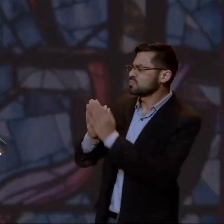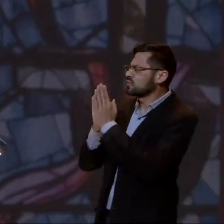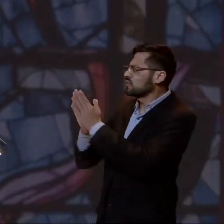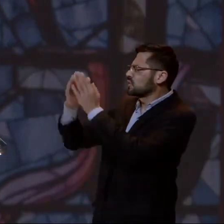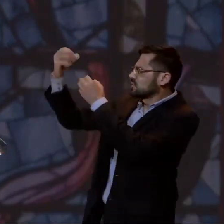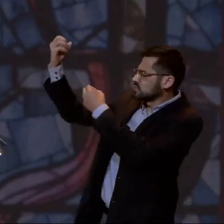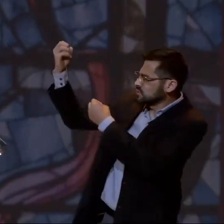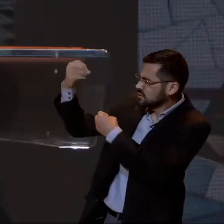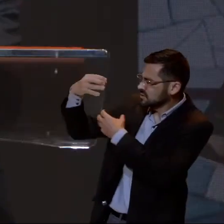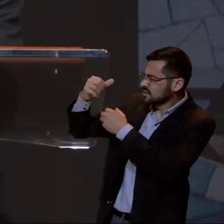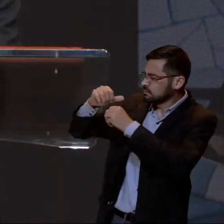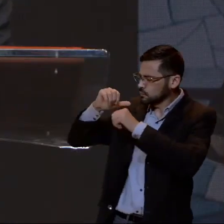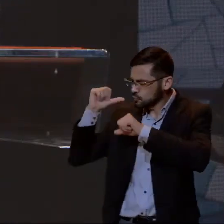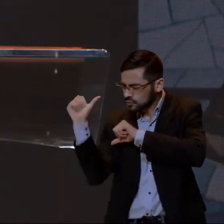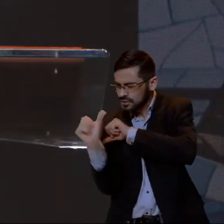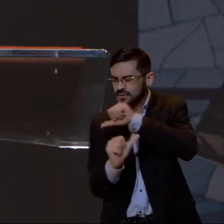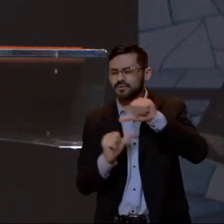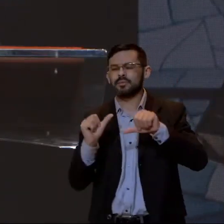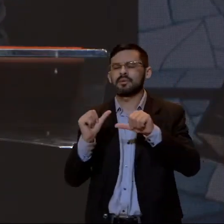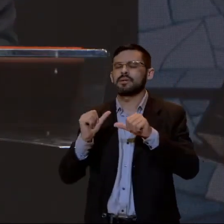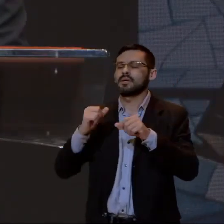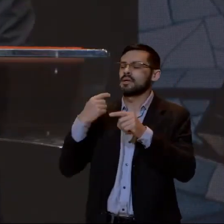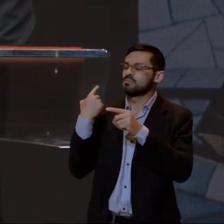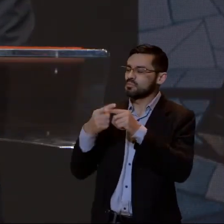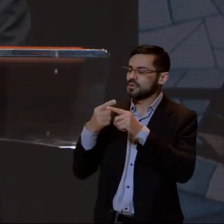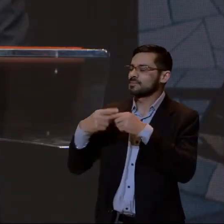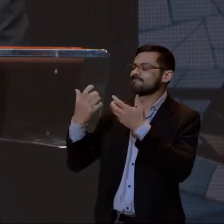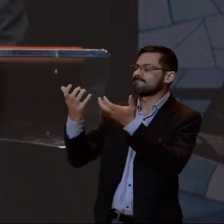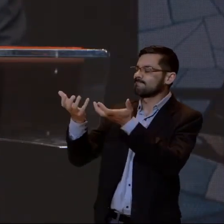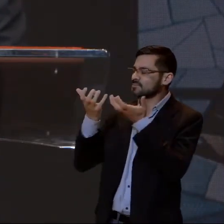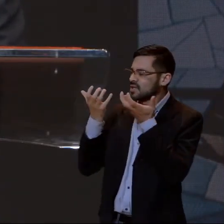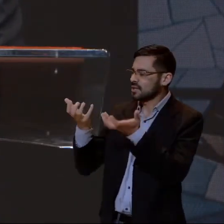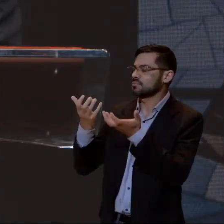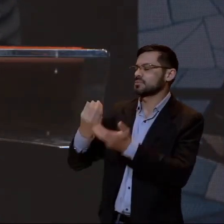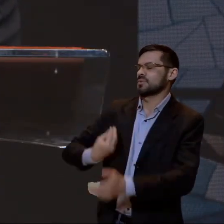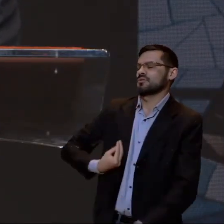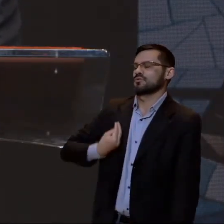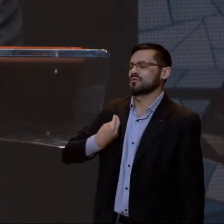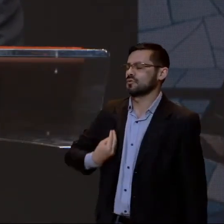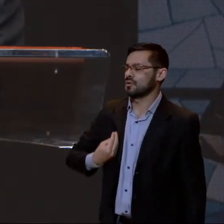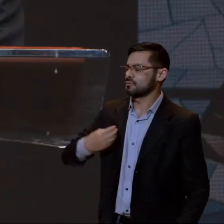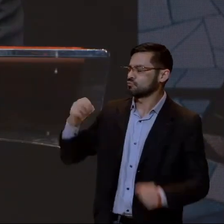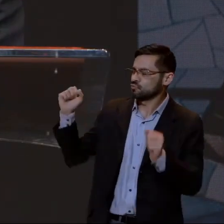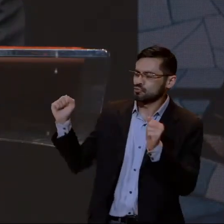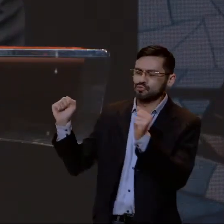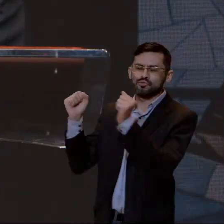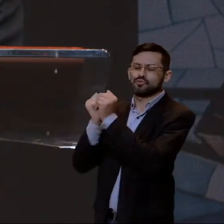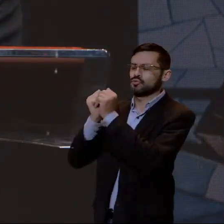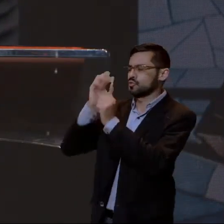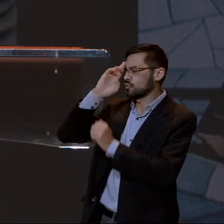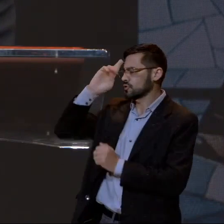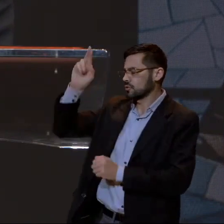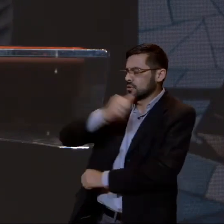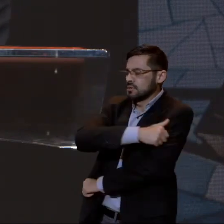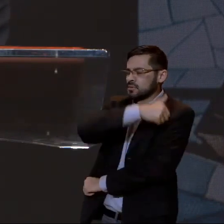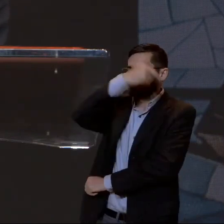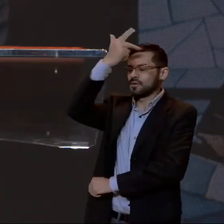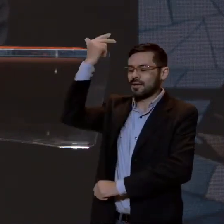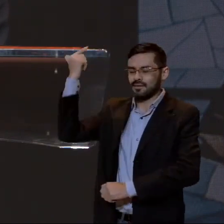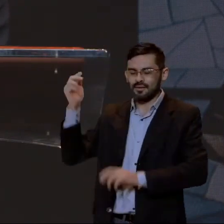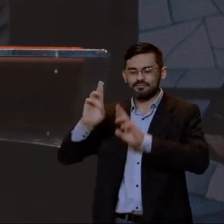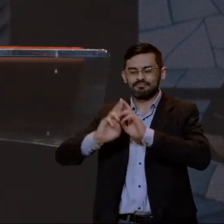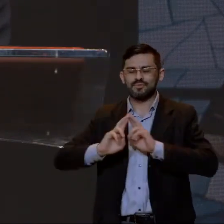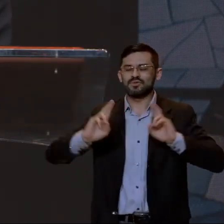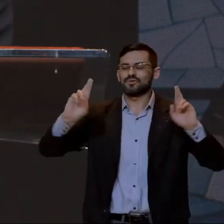ensina, nos transforma, porque nós queremos viver contigo um Natal